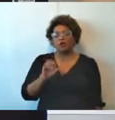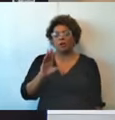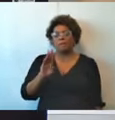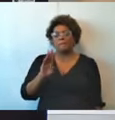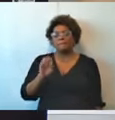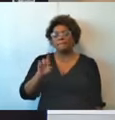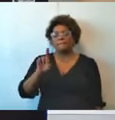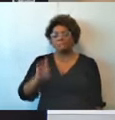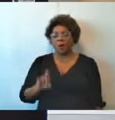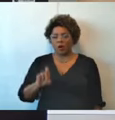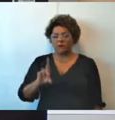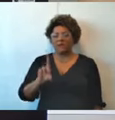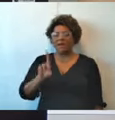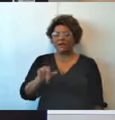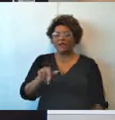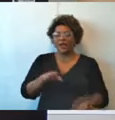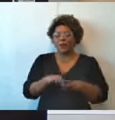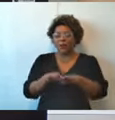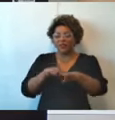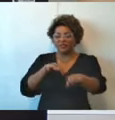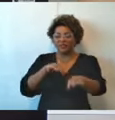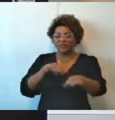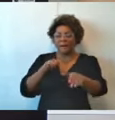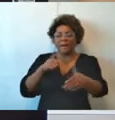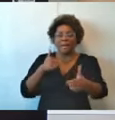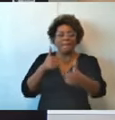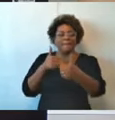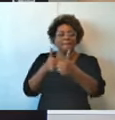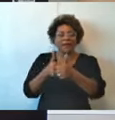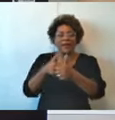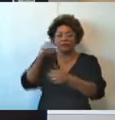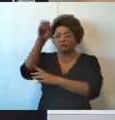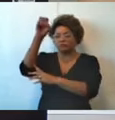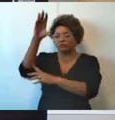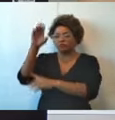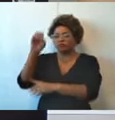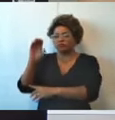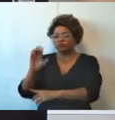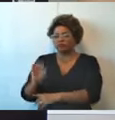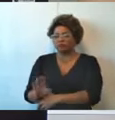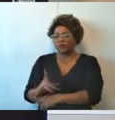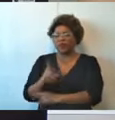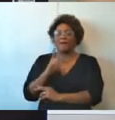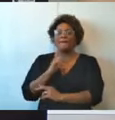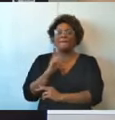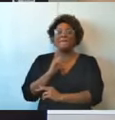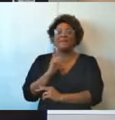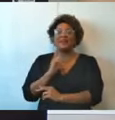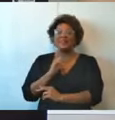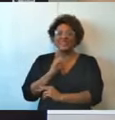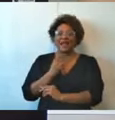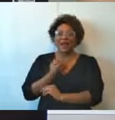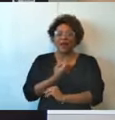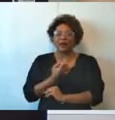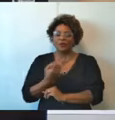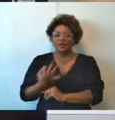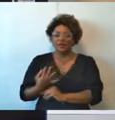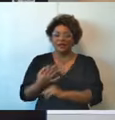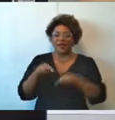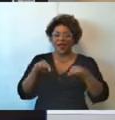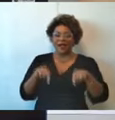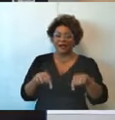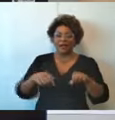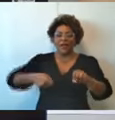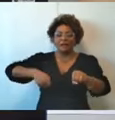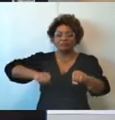para fazer, né, a acumulação das motos, e na hora que arranca, a moto sempre arranca mais rápido que um carro, então isso faz o trânsito também